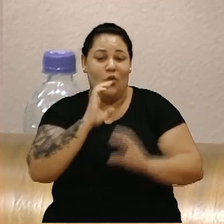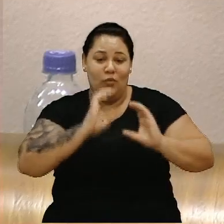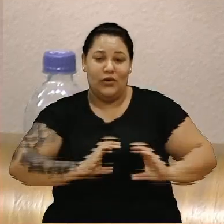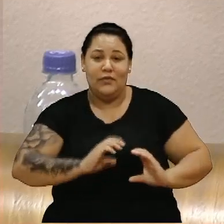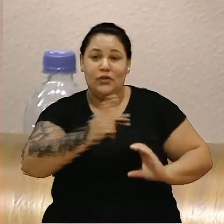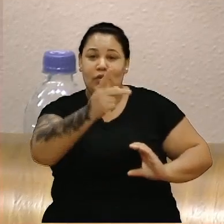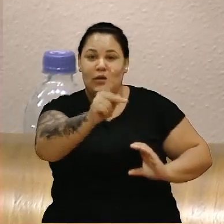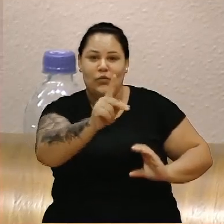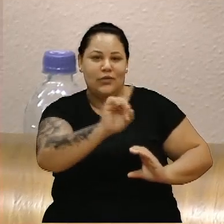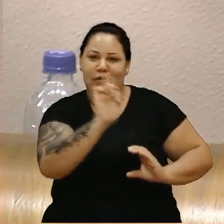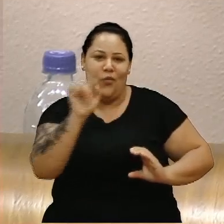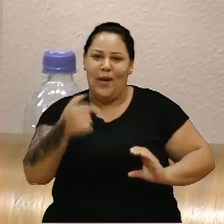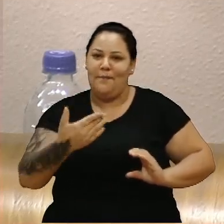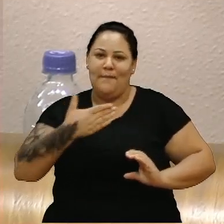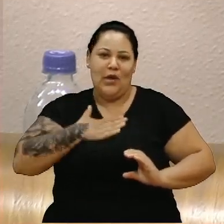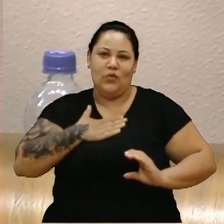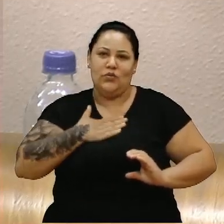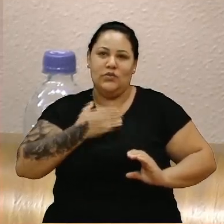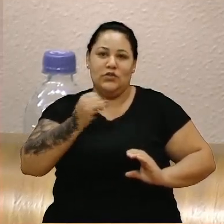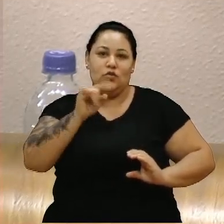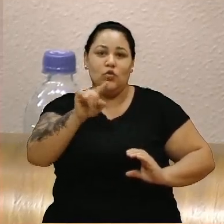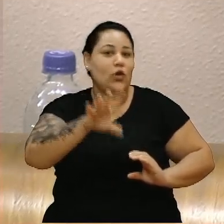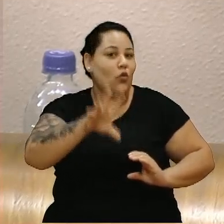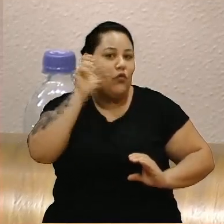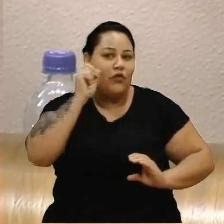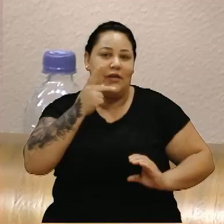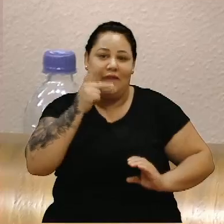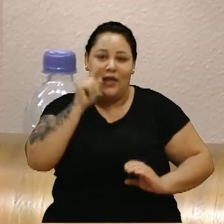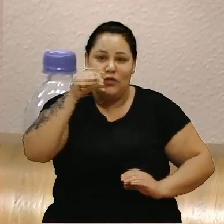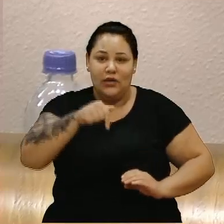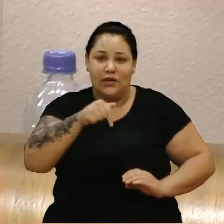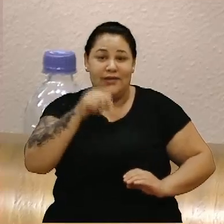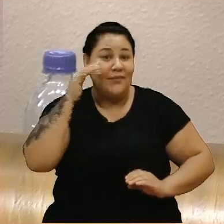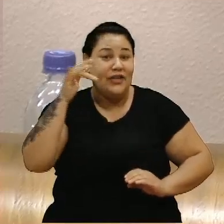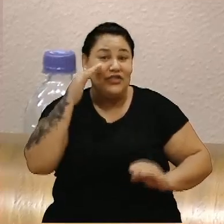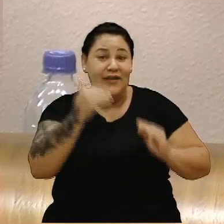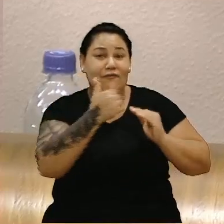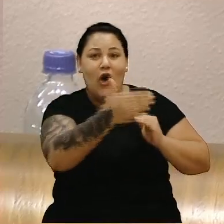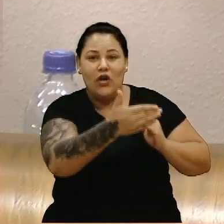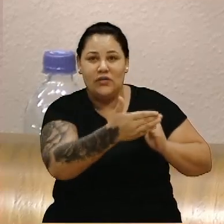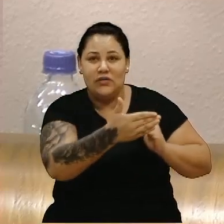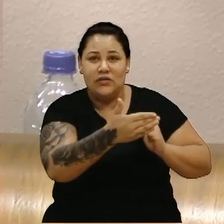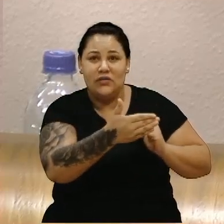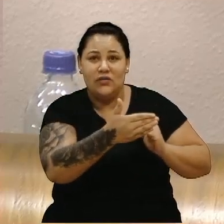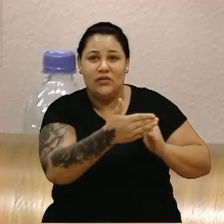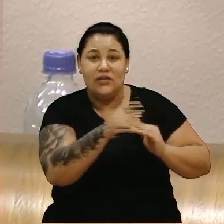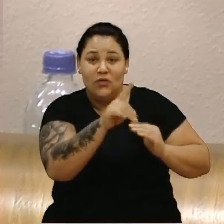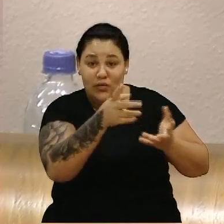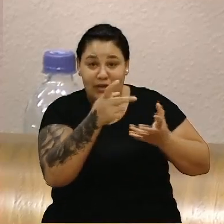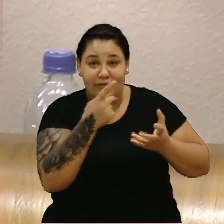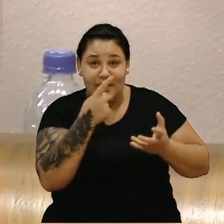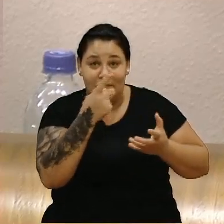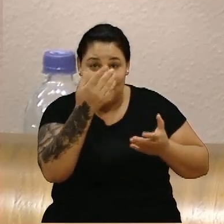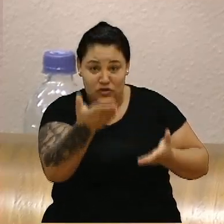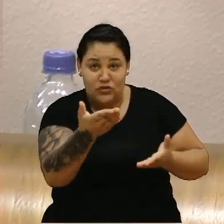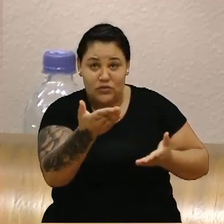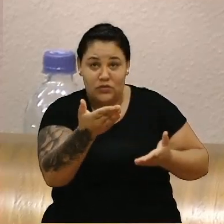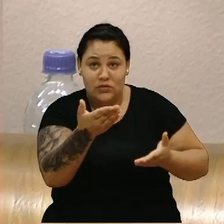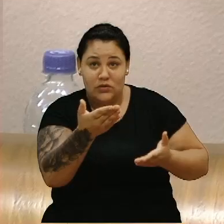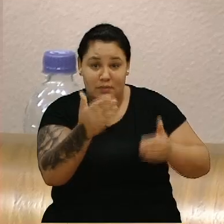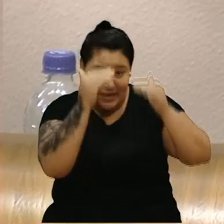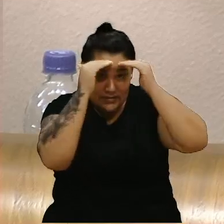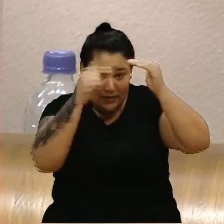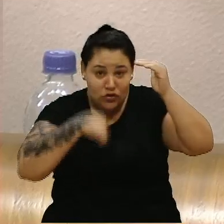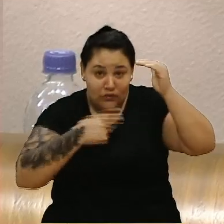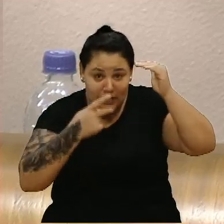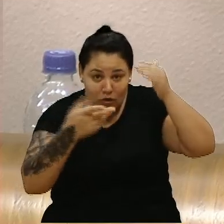posição nossa. Então, se vocês não ouvem o que a gente fala aqui, imagina lá fora. Então, gostaria de dizer para o senhor que me respeita, por favor, porque eu estou falando